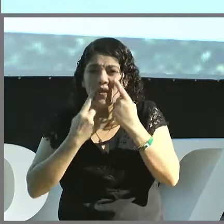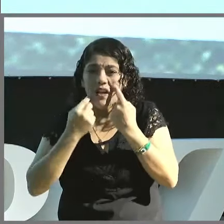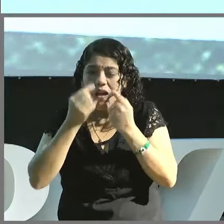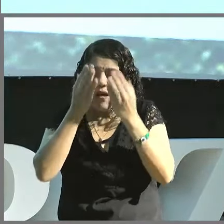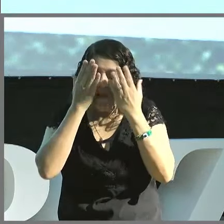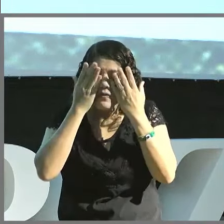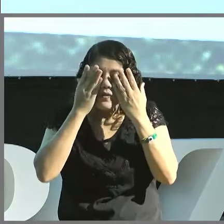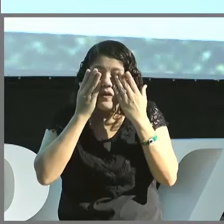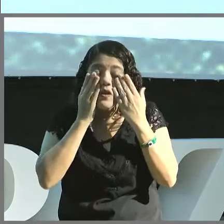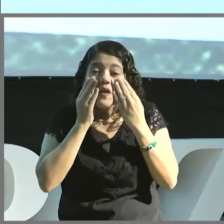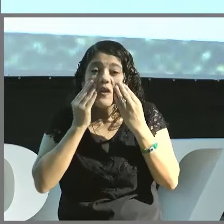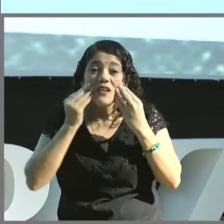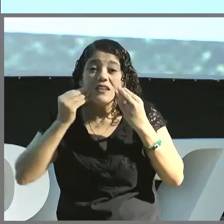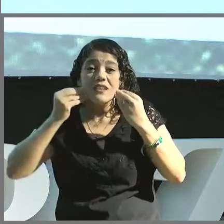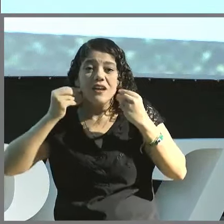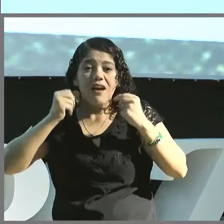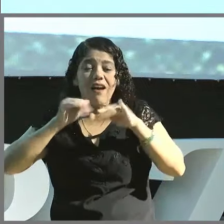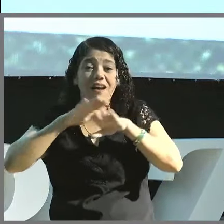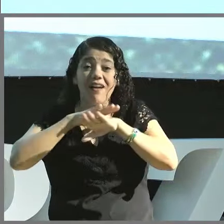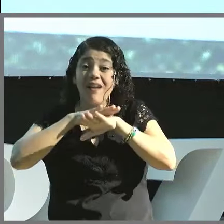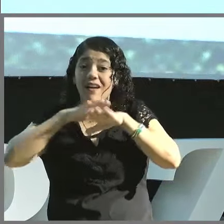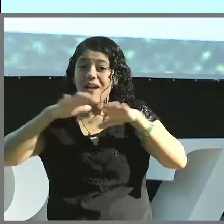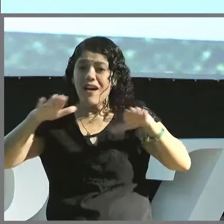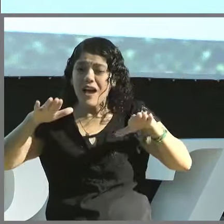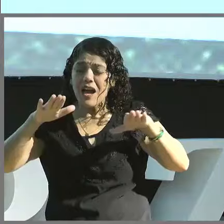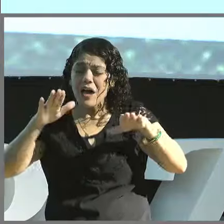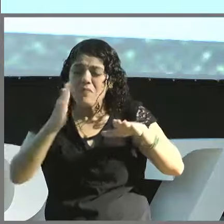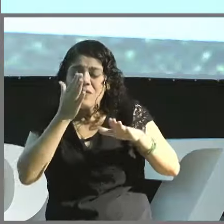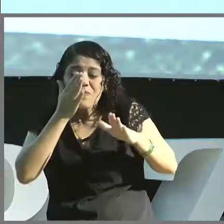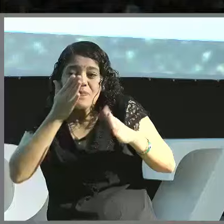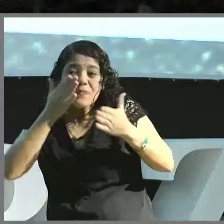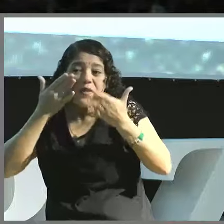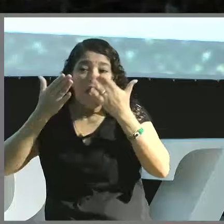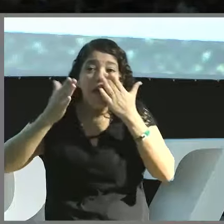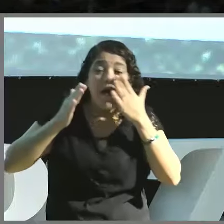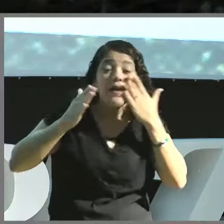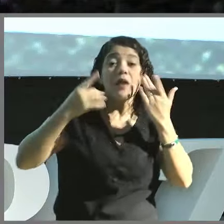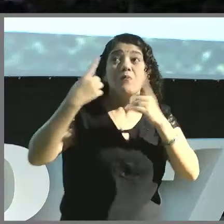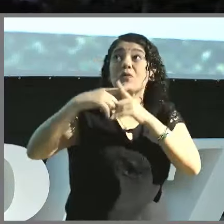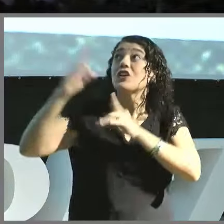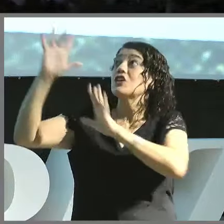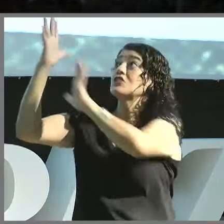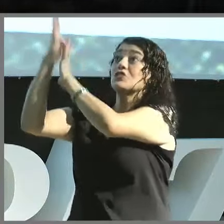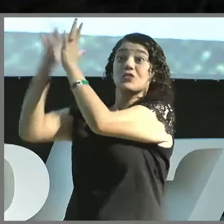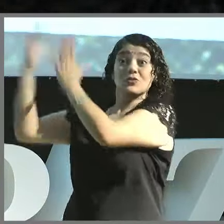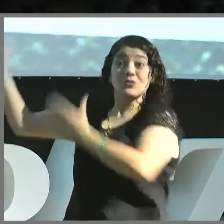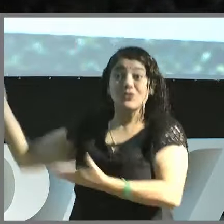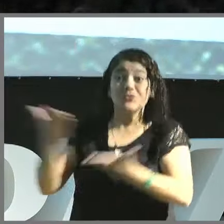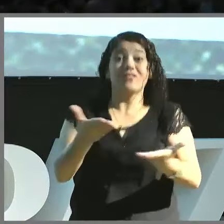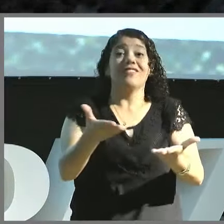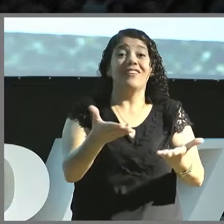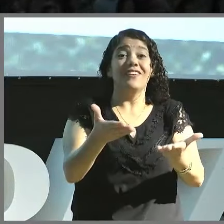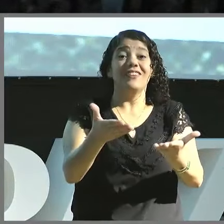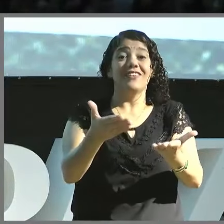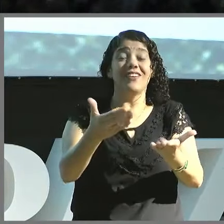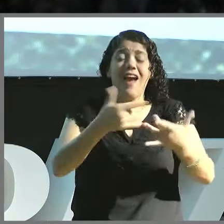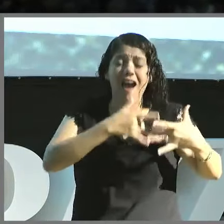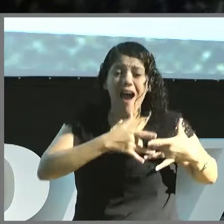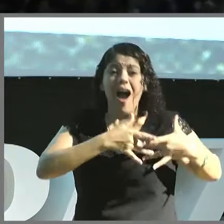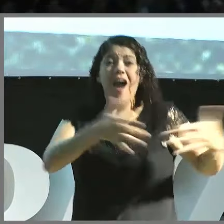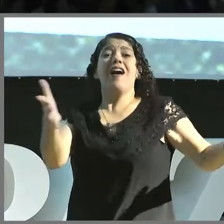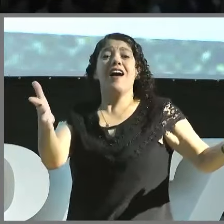que viaja em tua face, enxuga a tua lágrima porque o Consolador chegou. Abre-te